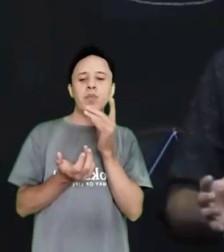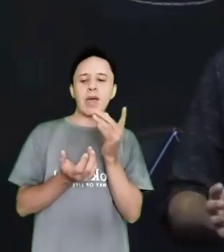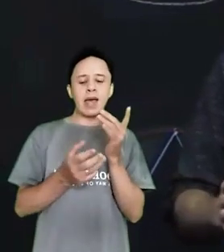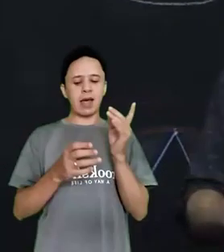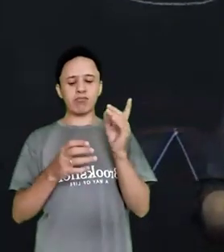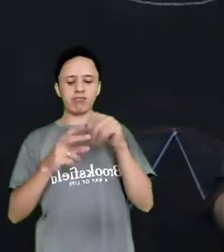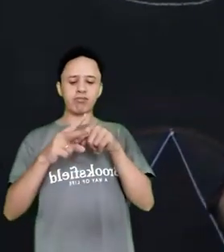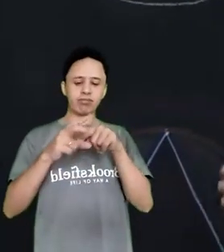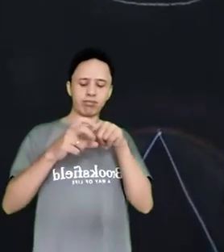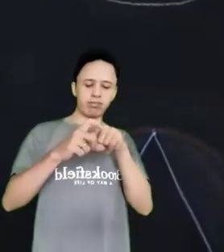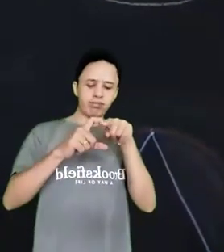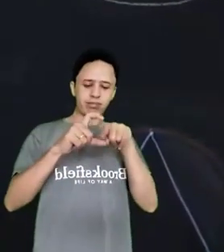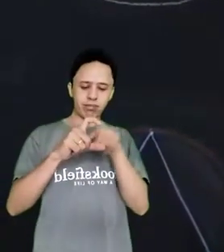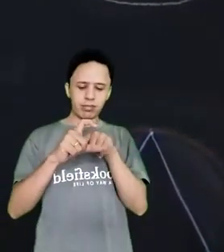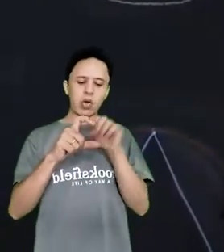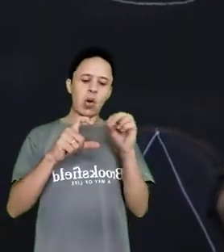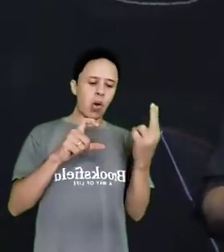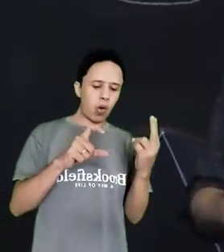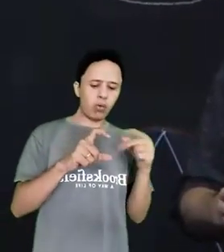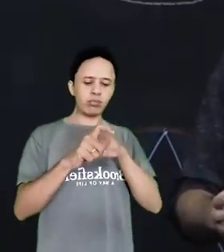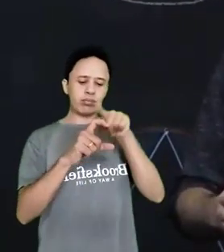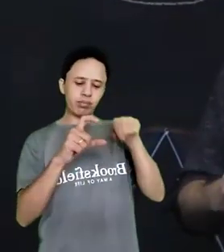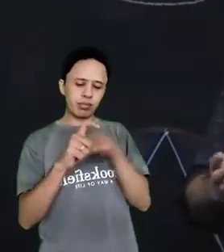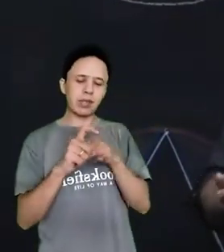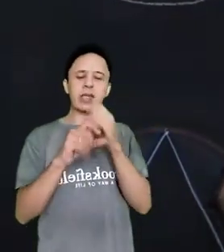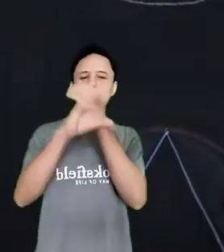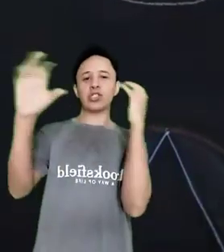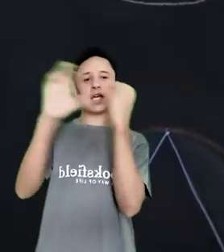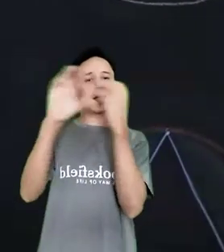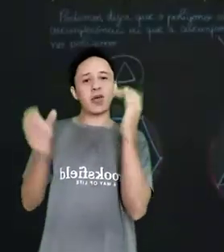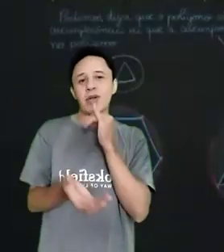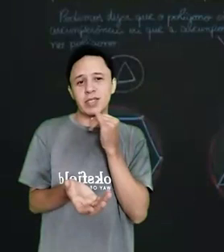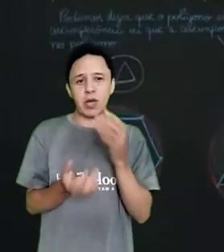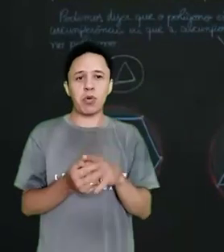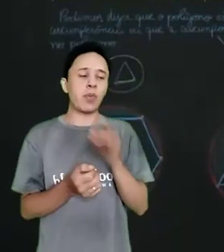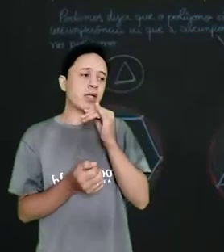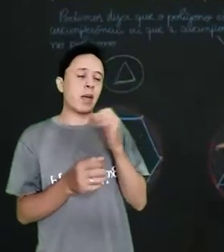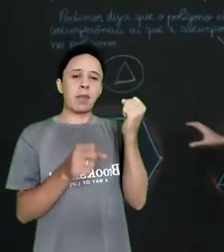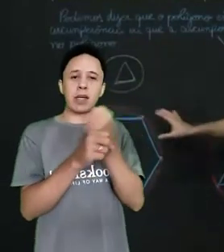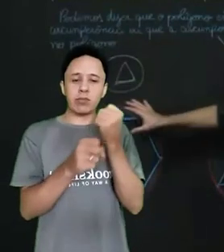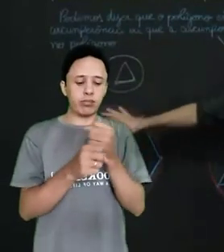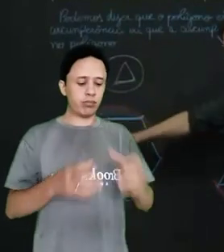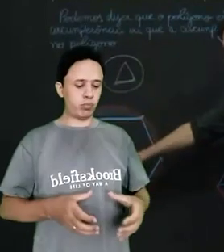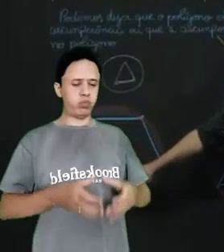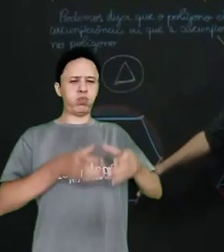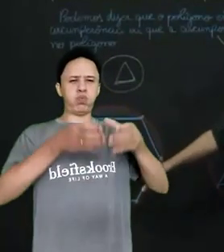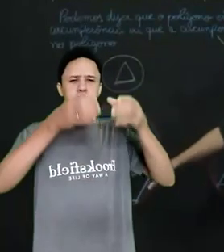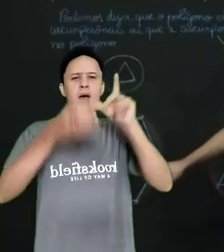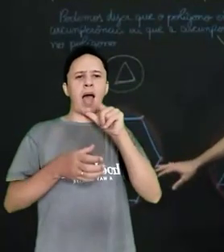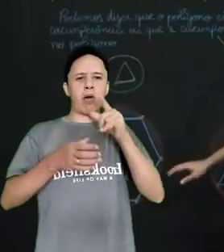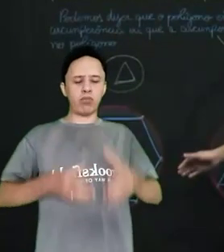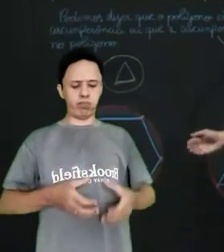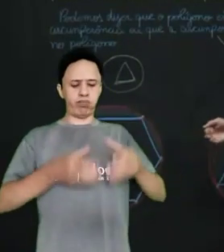da tua cidade vai montar um reservatório de água e esse reservatório ele é cilíndrico. E aí, justamente, ele vai usar essa